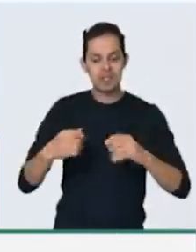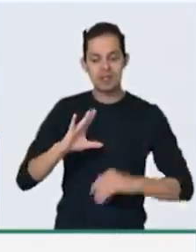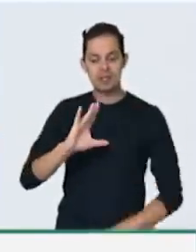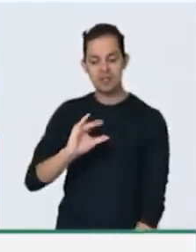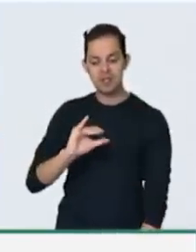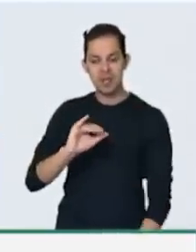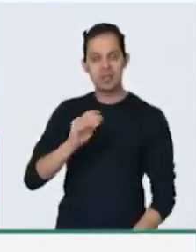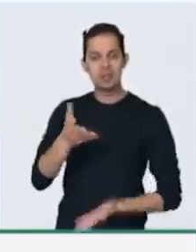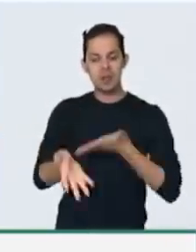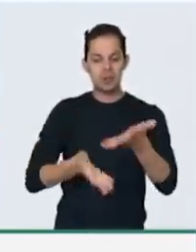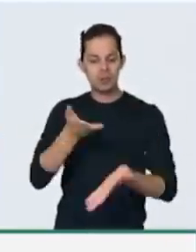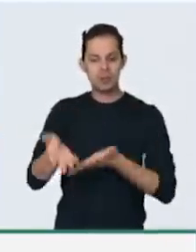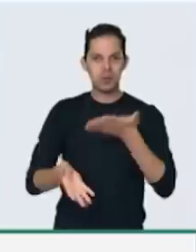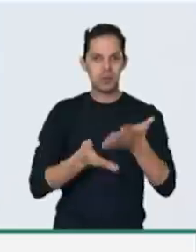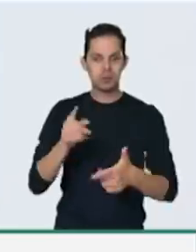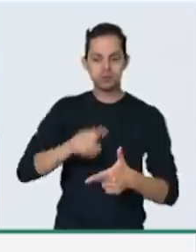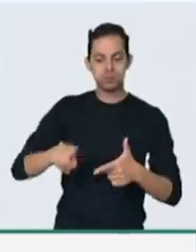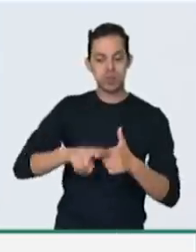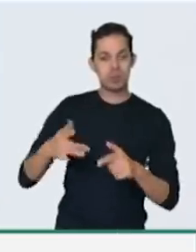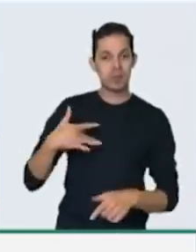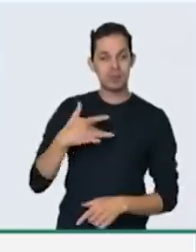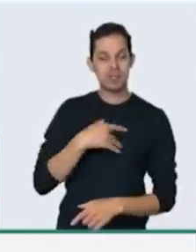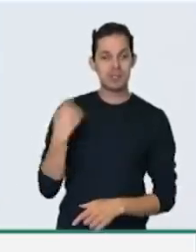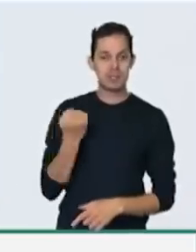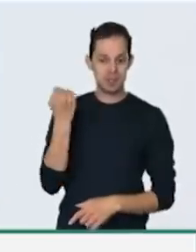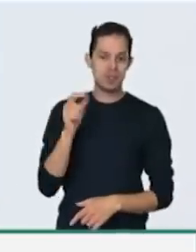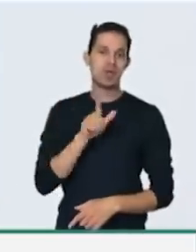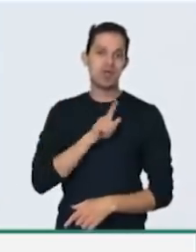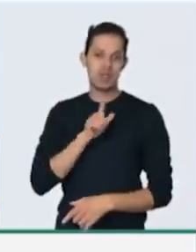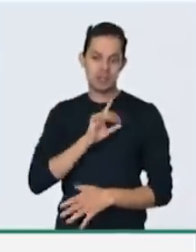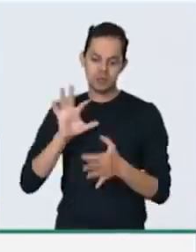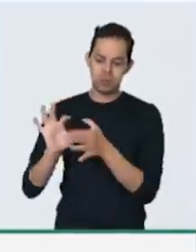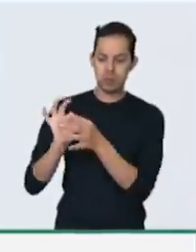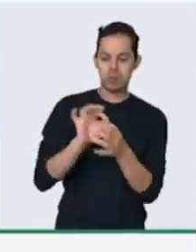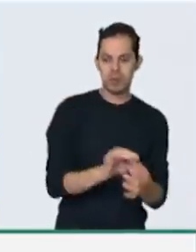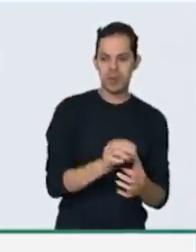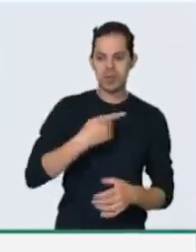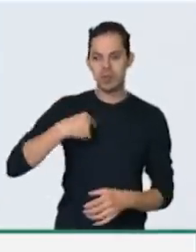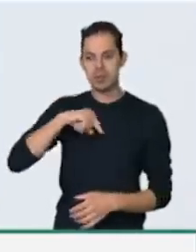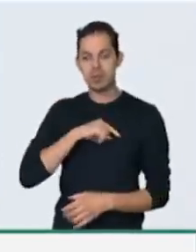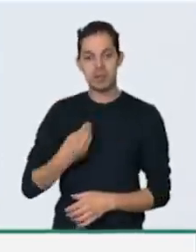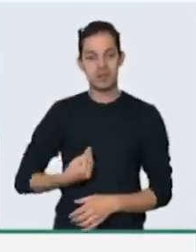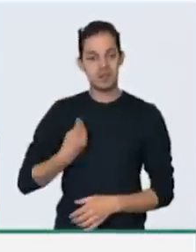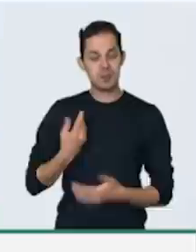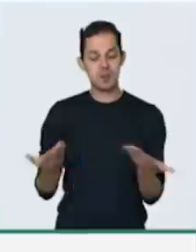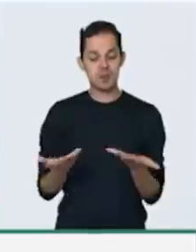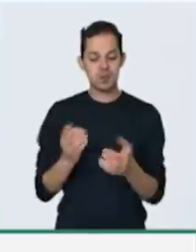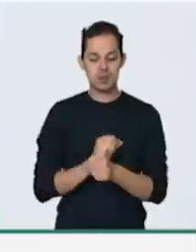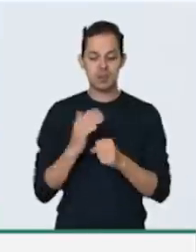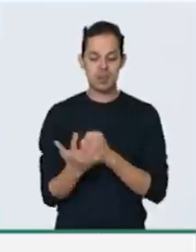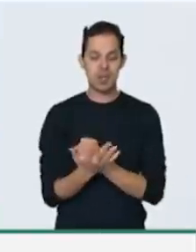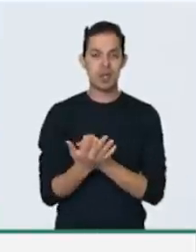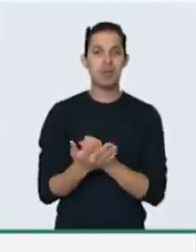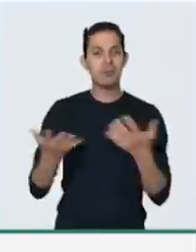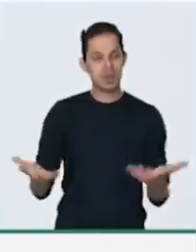para lidar com uma crise de saúde pública, né? É claro que tem um aspecto conjuntural, que é que a gente vive hoje na pandemia, é fundamental incentivar